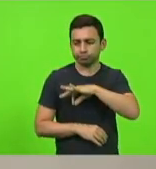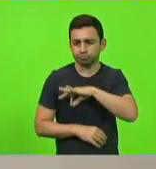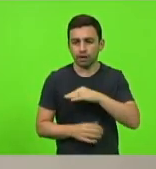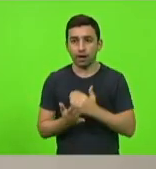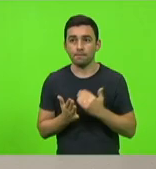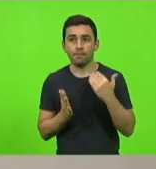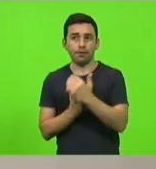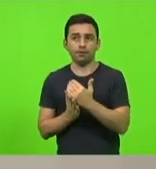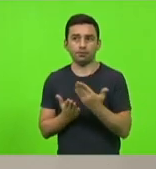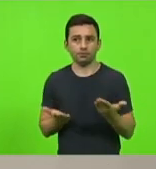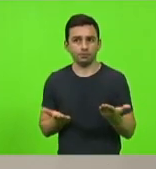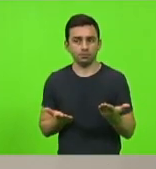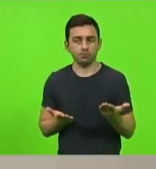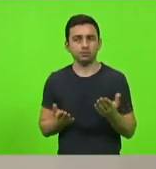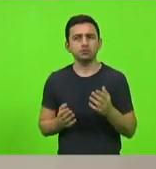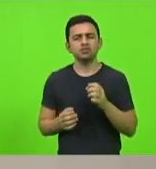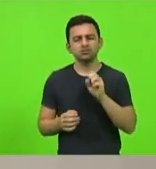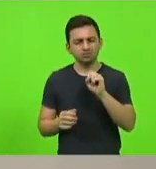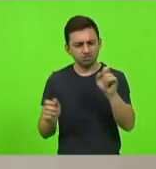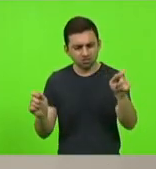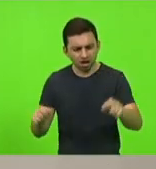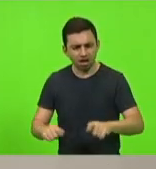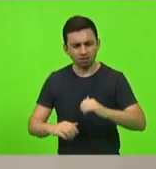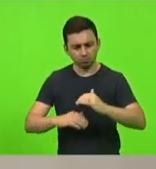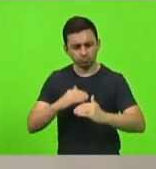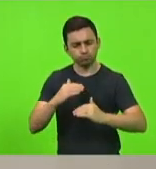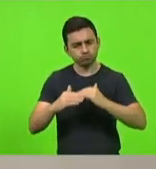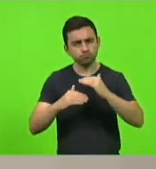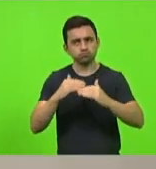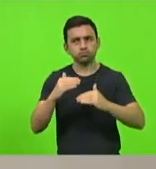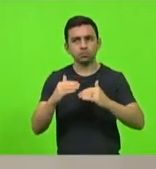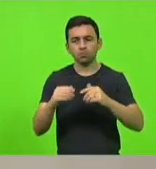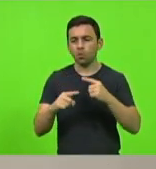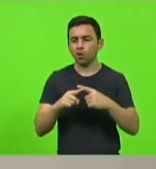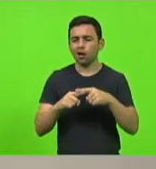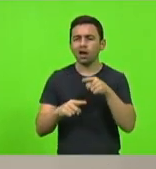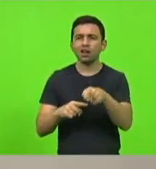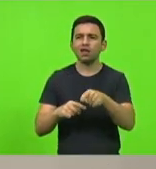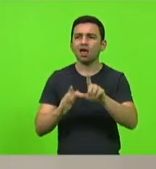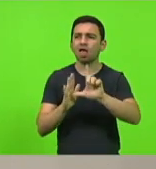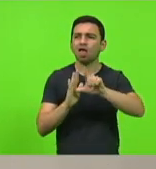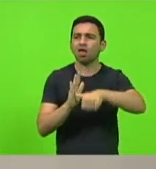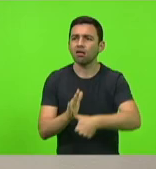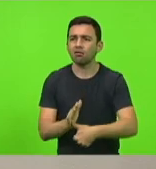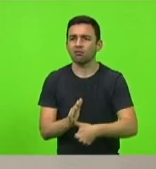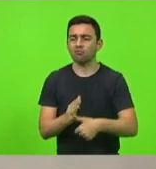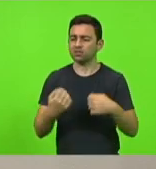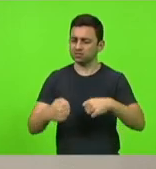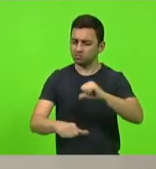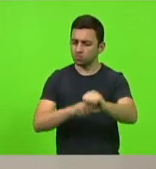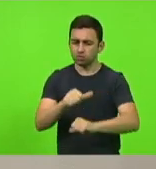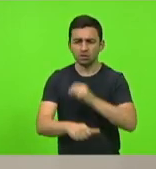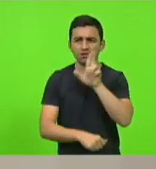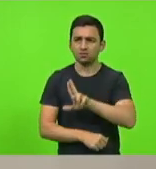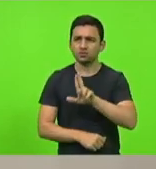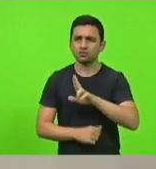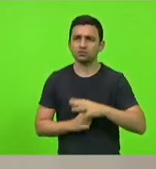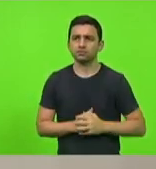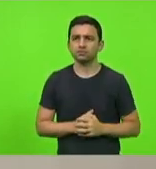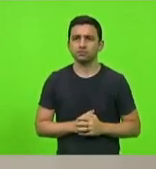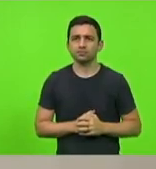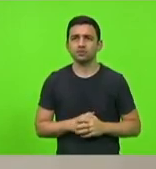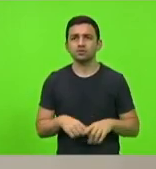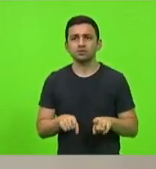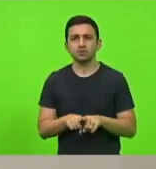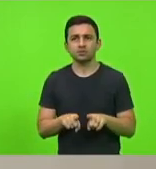forma de destravar o quadro de carreira ultrapassado e que carece de mudanças urgentes. Em um